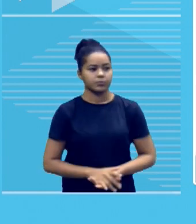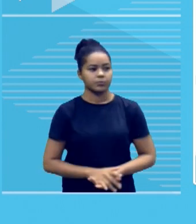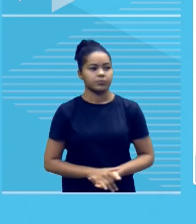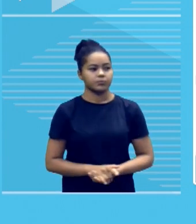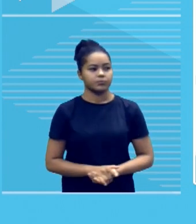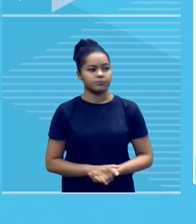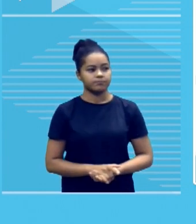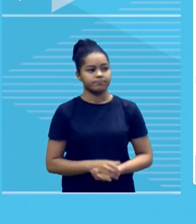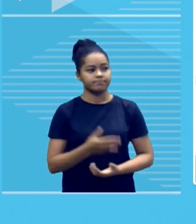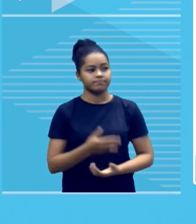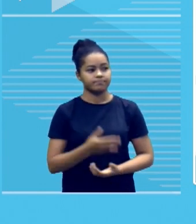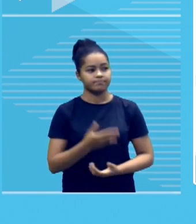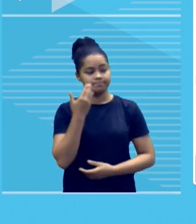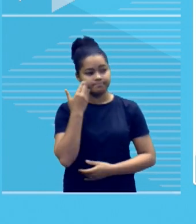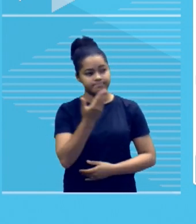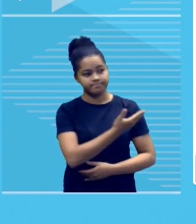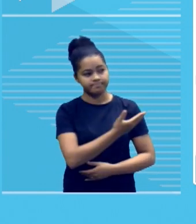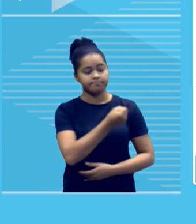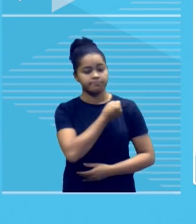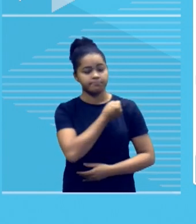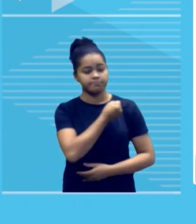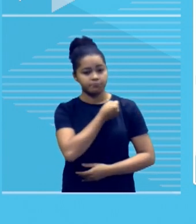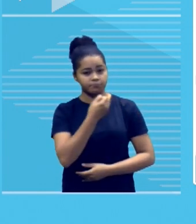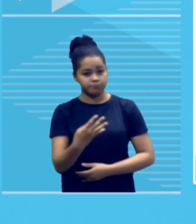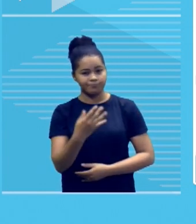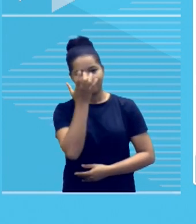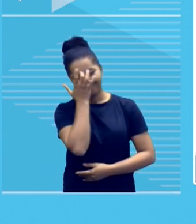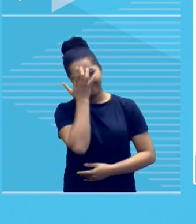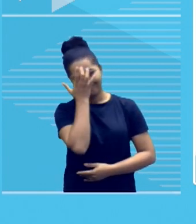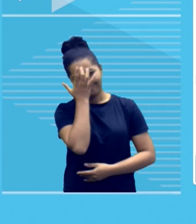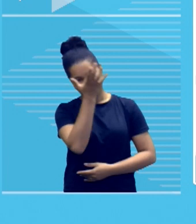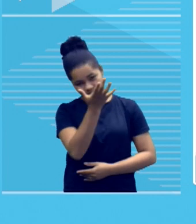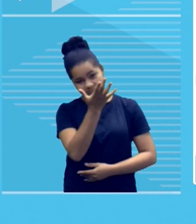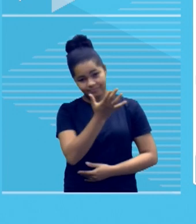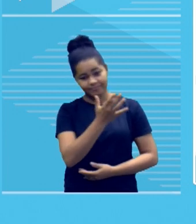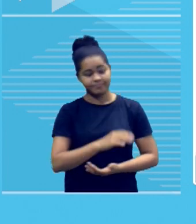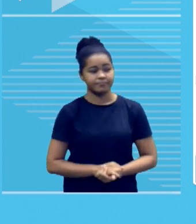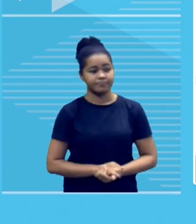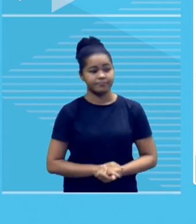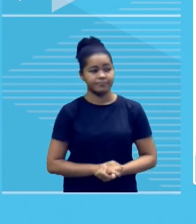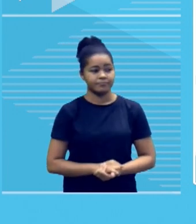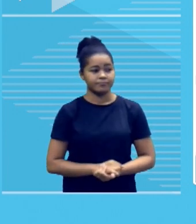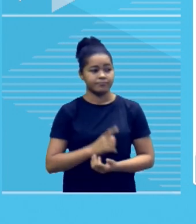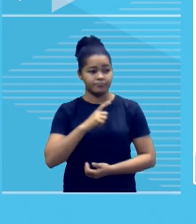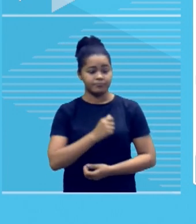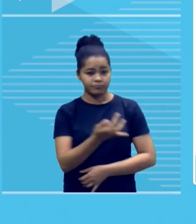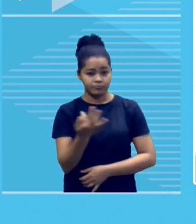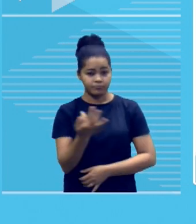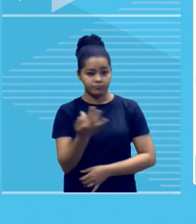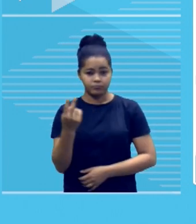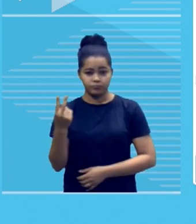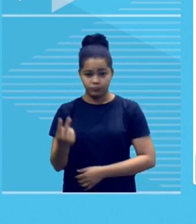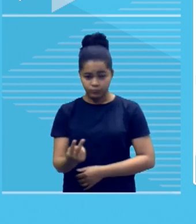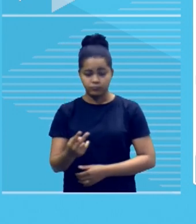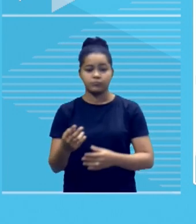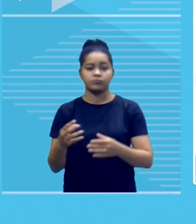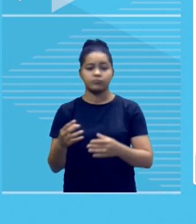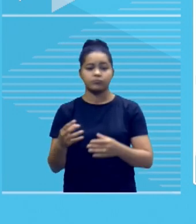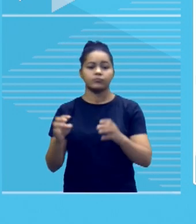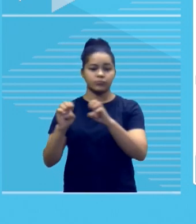fazer Olha aí já estão fácil fácil mesmo é duas estruturas os compostos